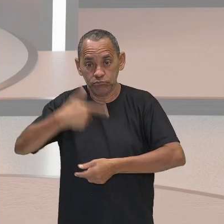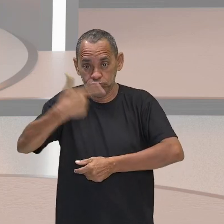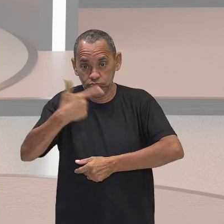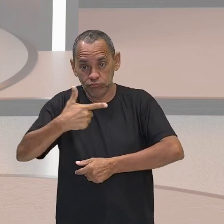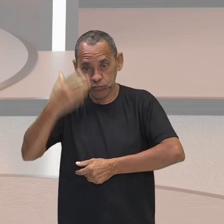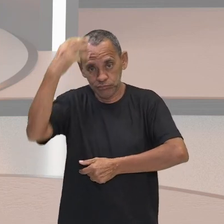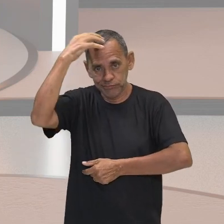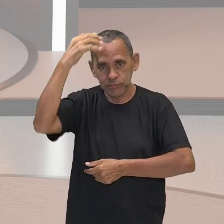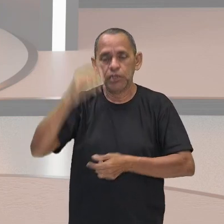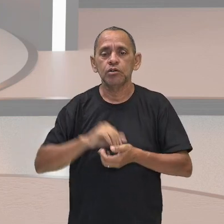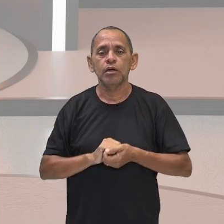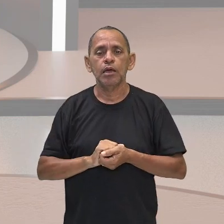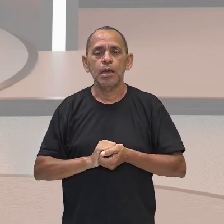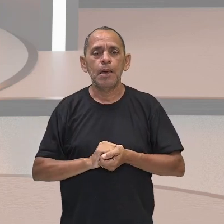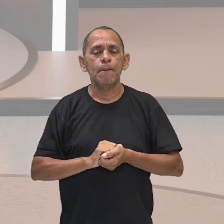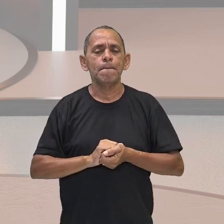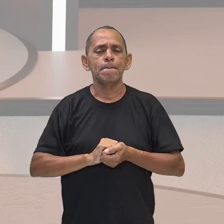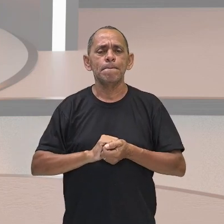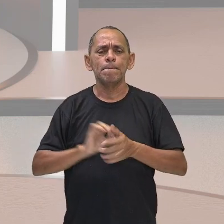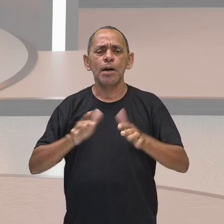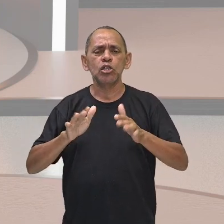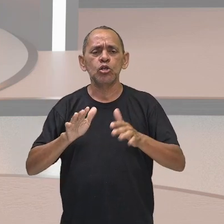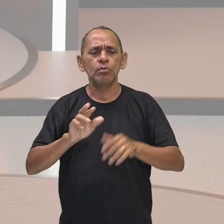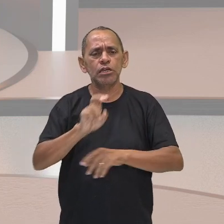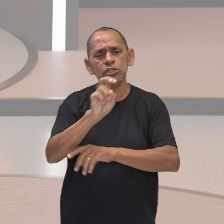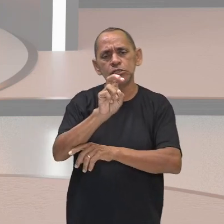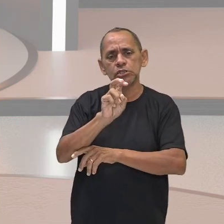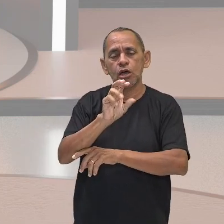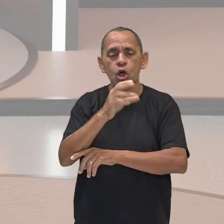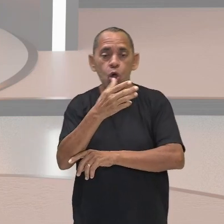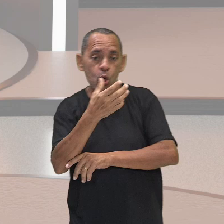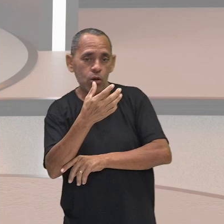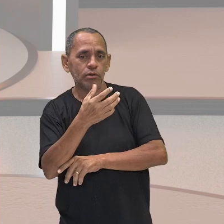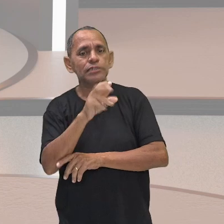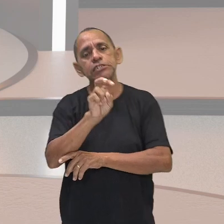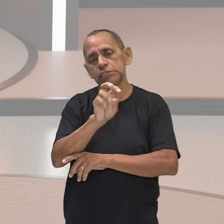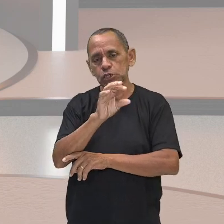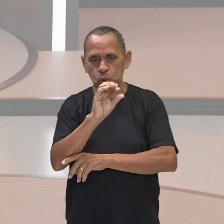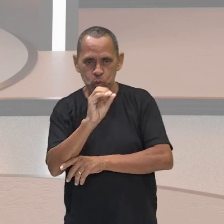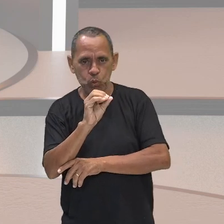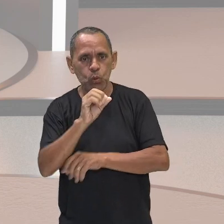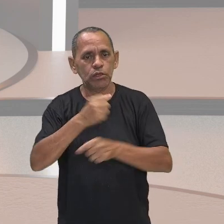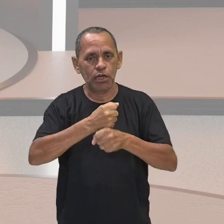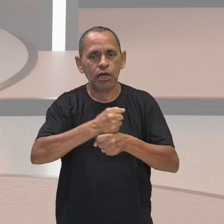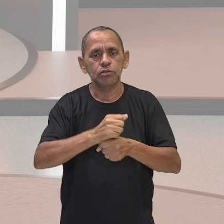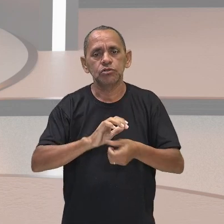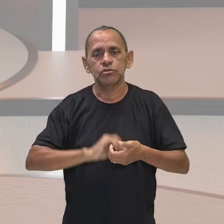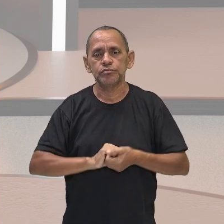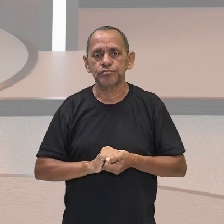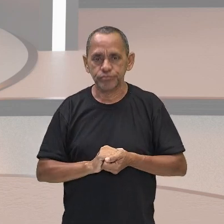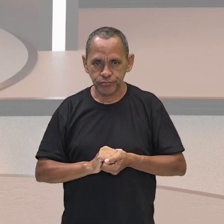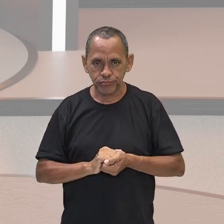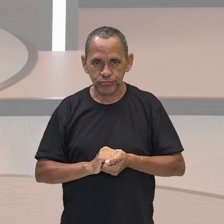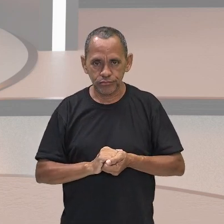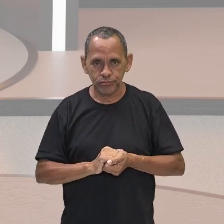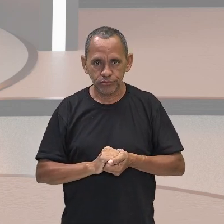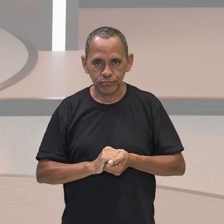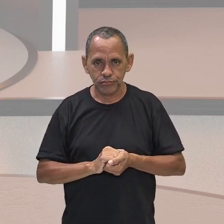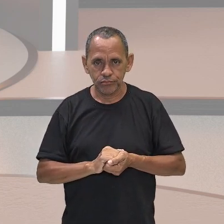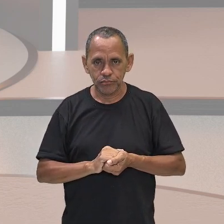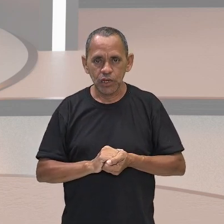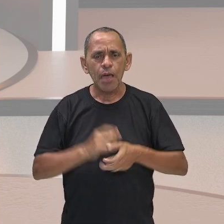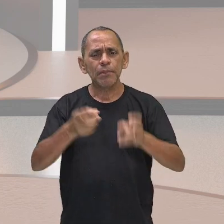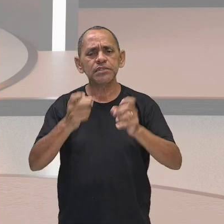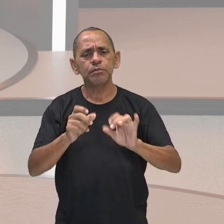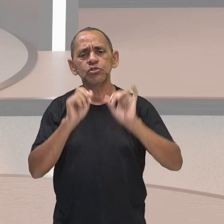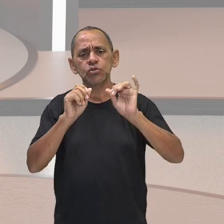durou quase, inclusive, 50 anos, 49 anos e alguns meses. Então, o que a gente percebe, tá? Que a